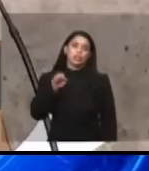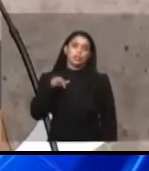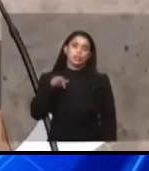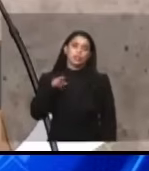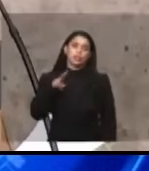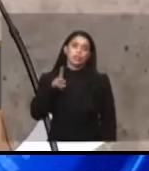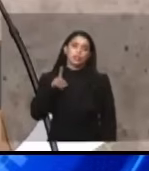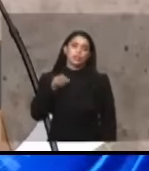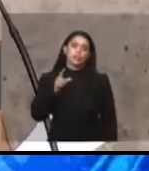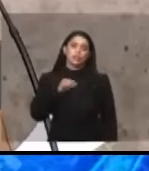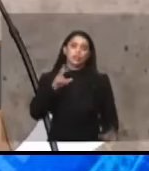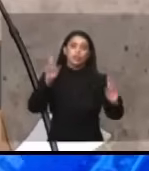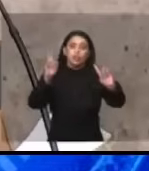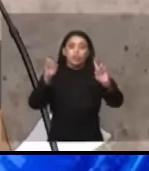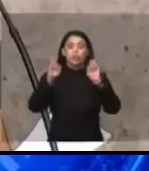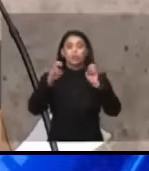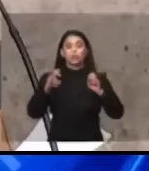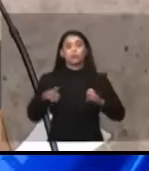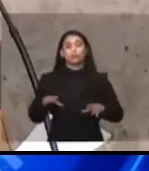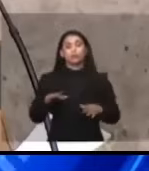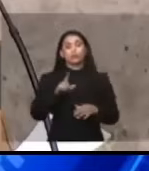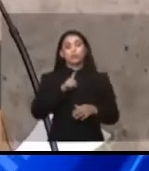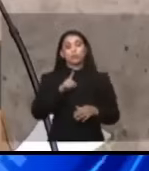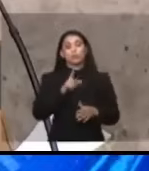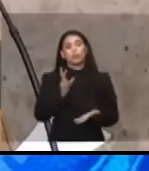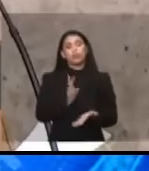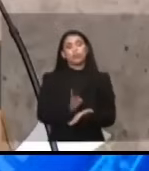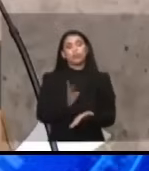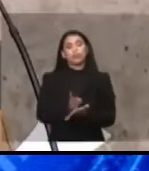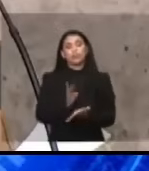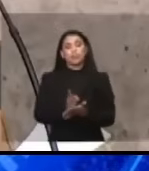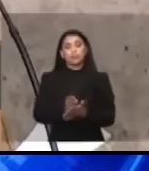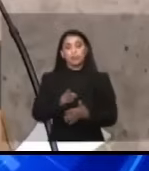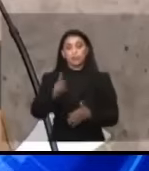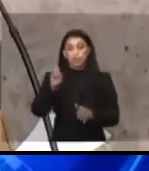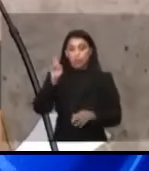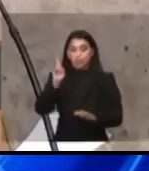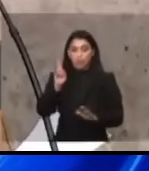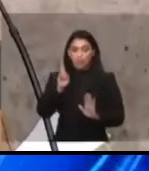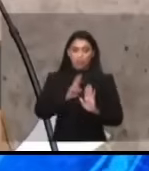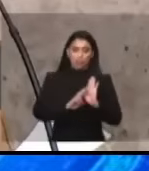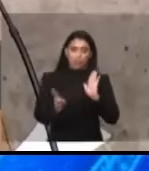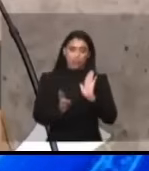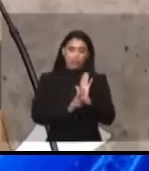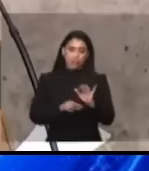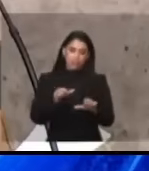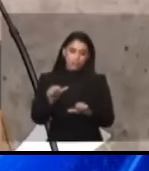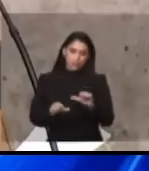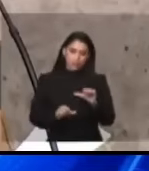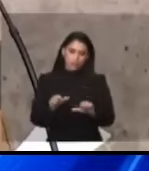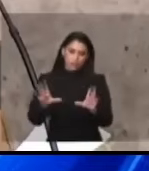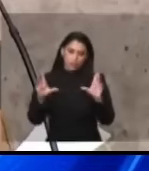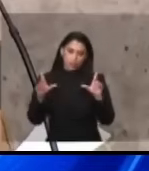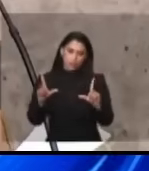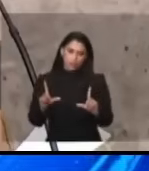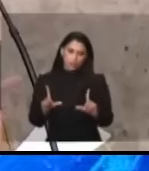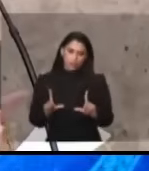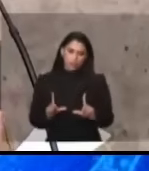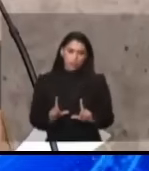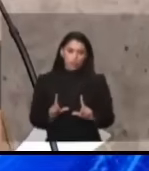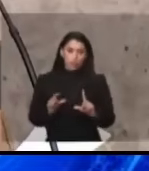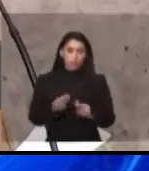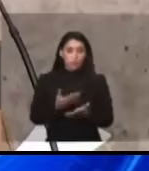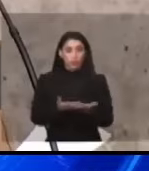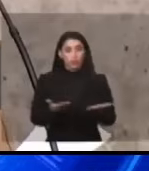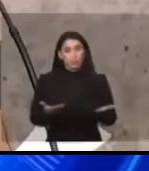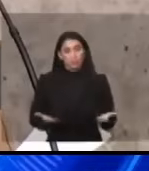tema de fundo, em que a prevalência da regra de transição que fez para atenuar a